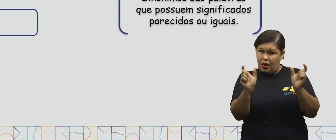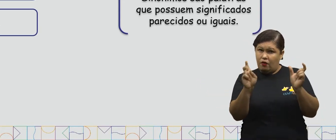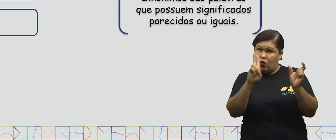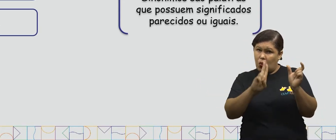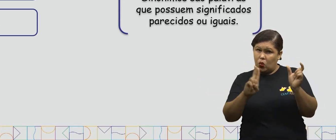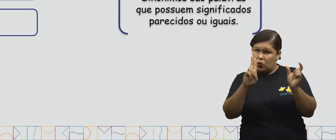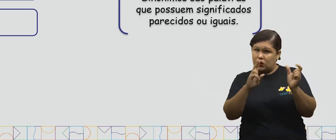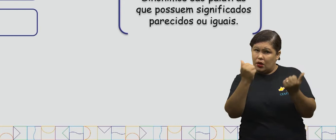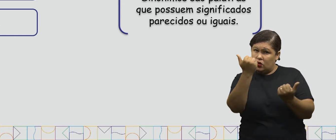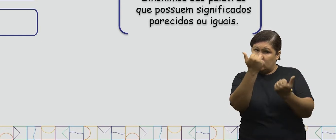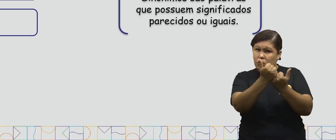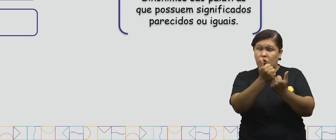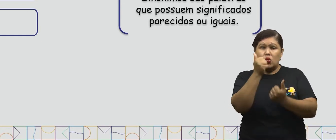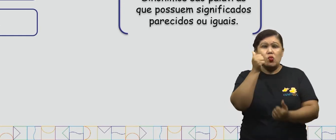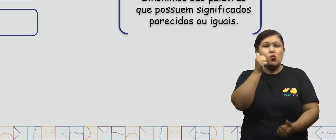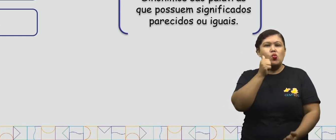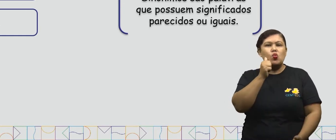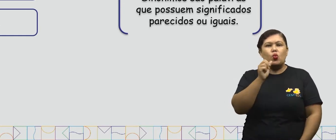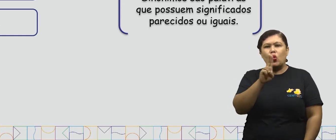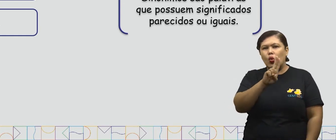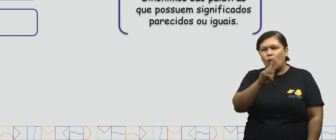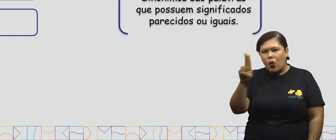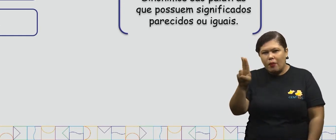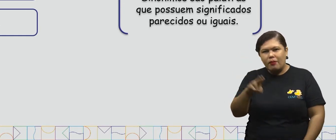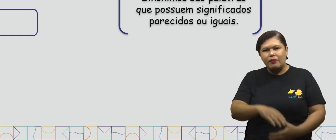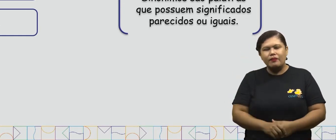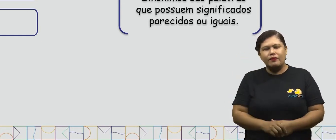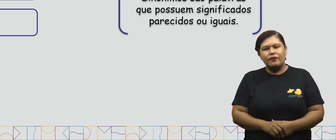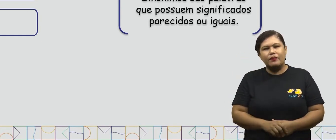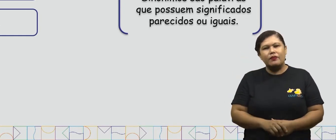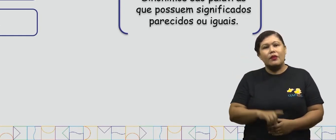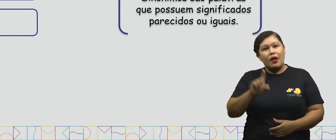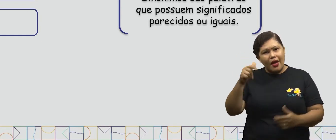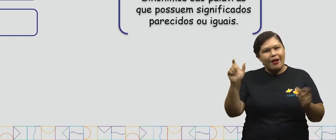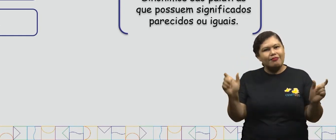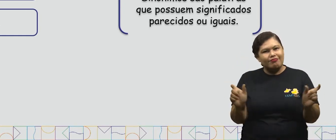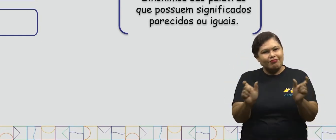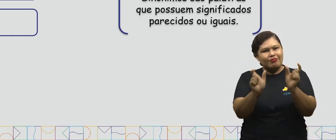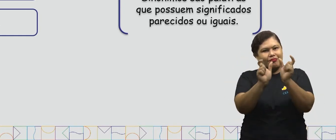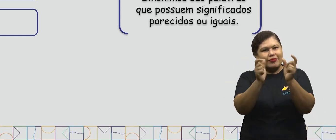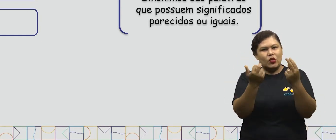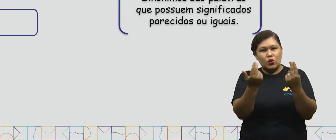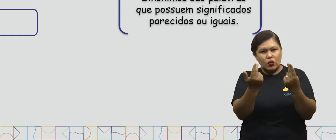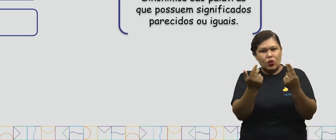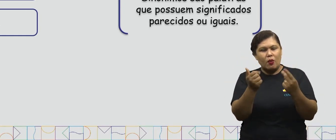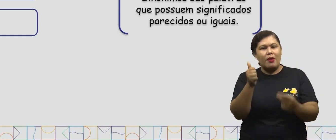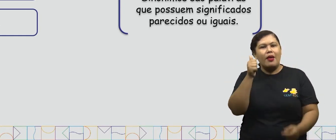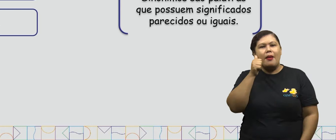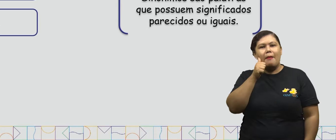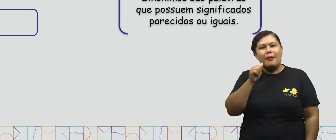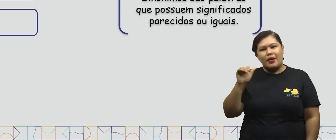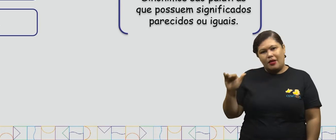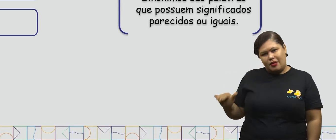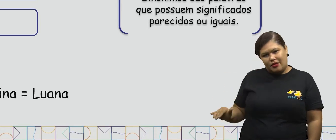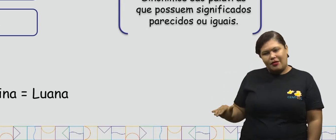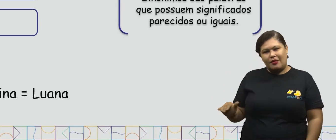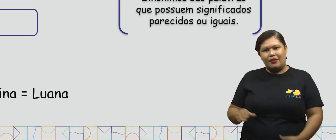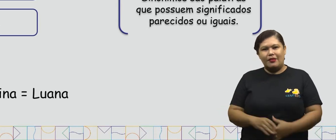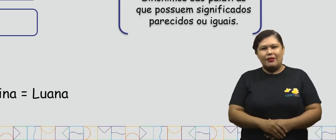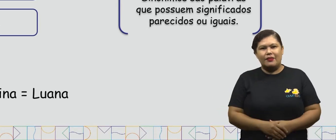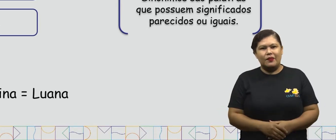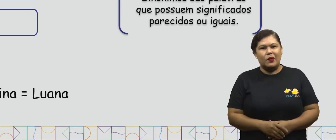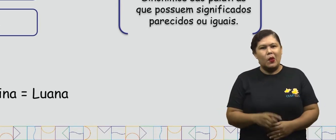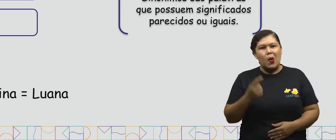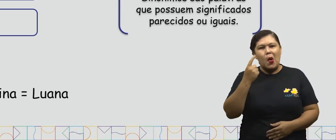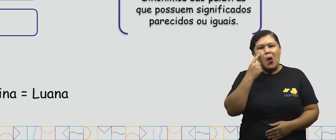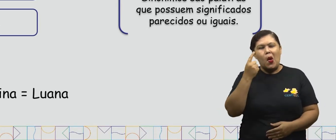usadas para substituir o nome de Luana e são sinônimos uma da outra, garota e menina. Veja